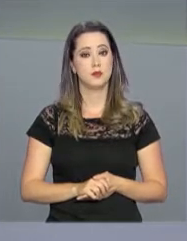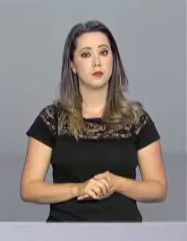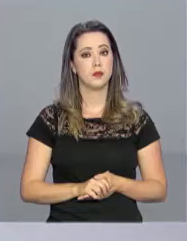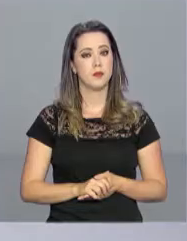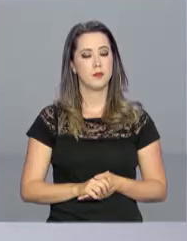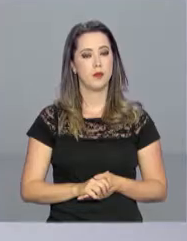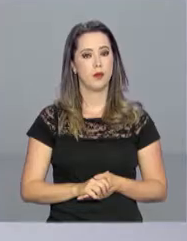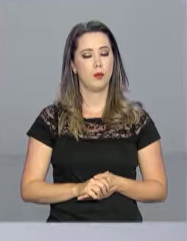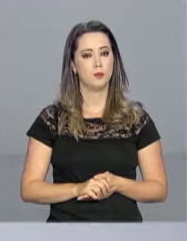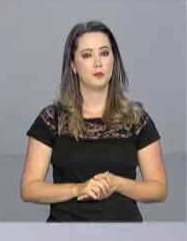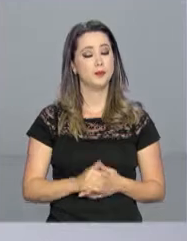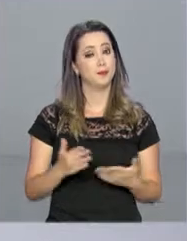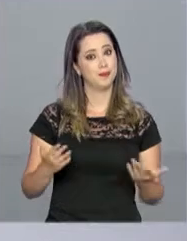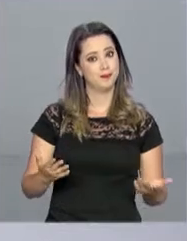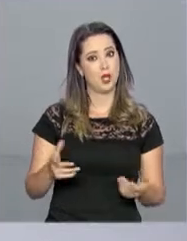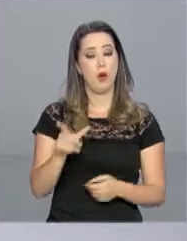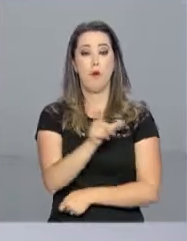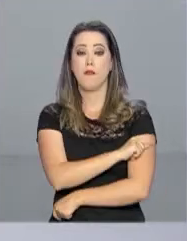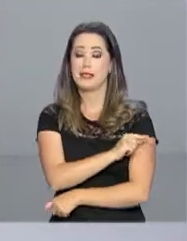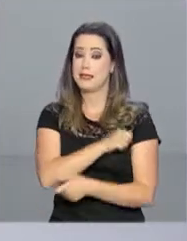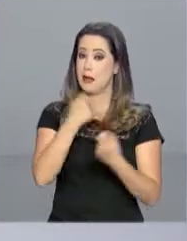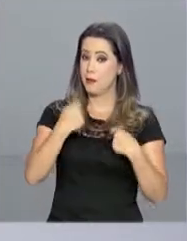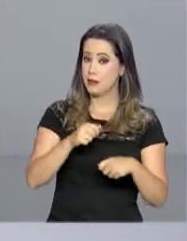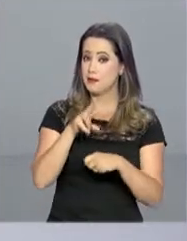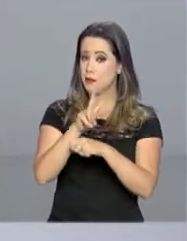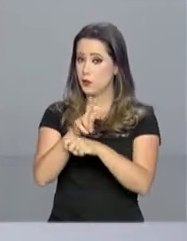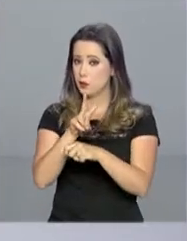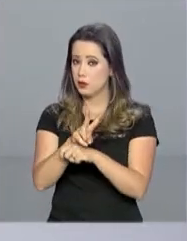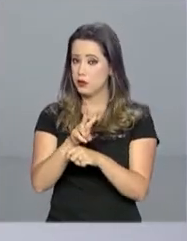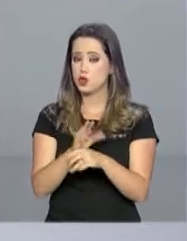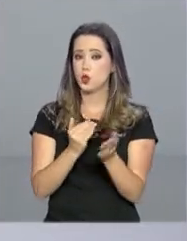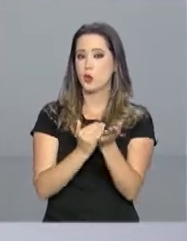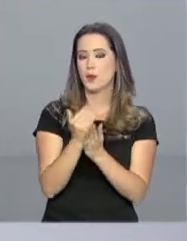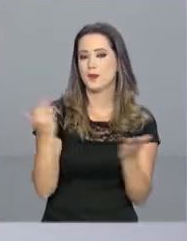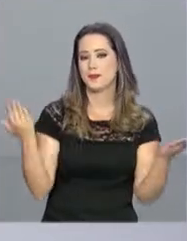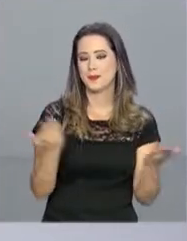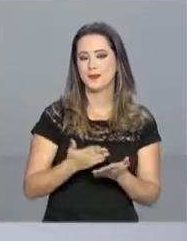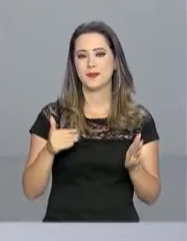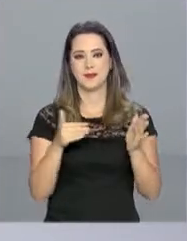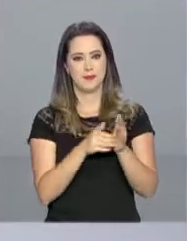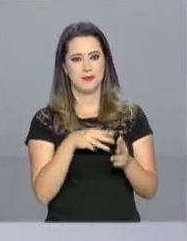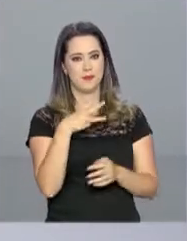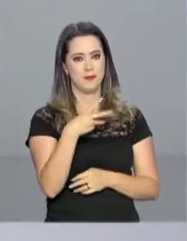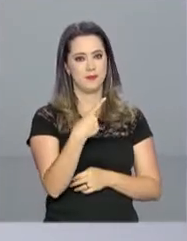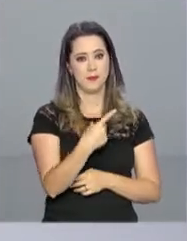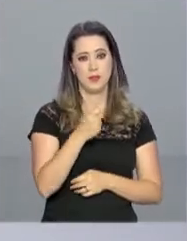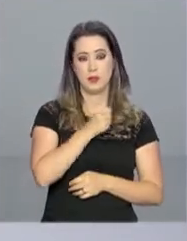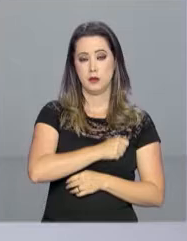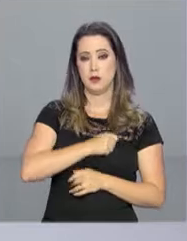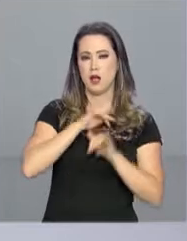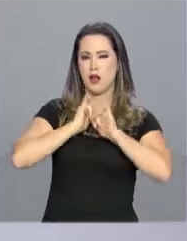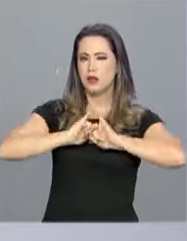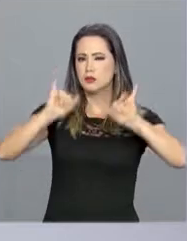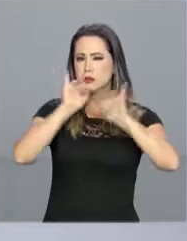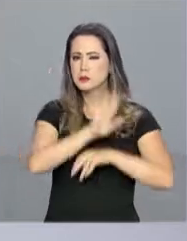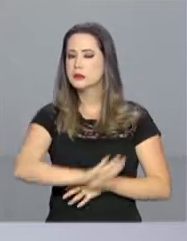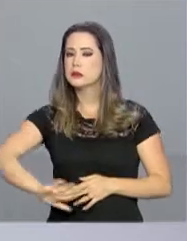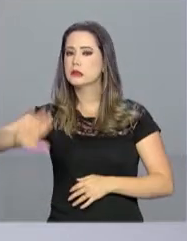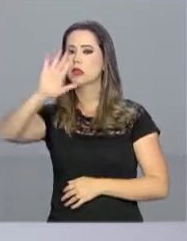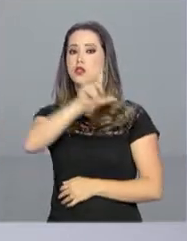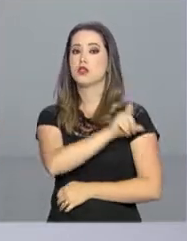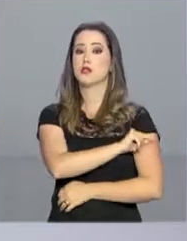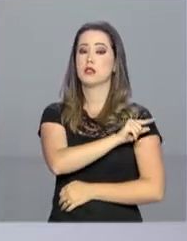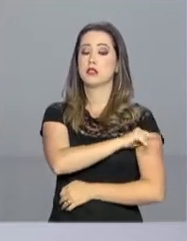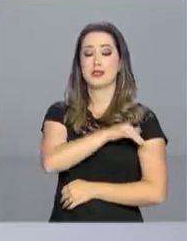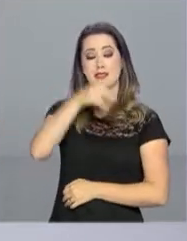federal. Vacinar para proteger. Começou hoje, vai até 31 de agosto, a campanha nacional de